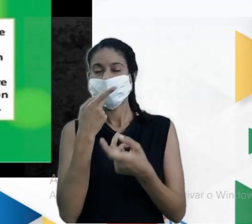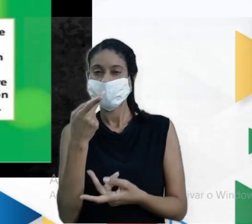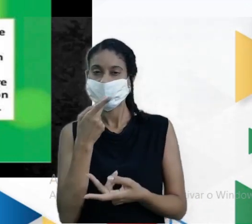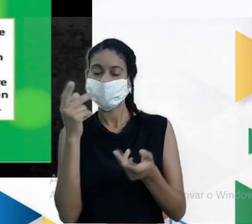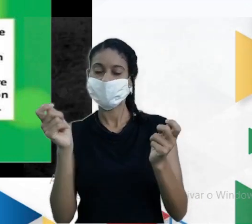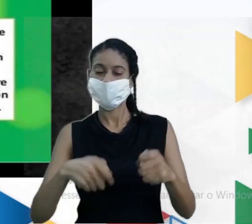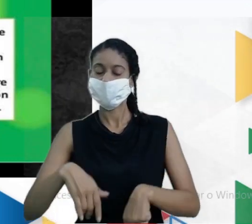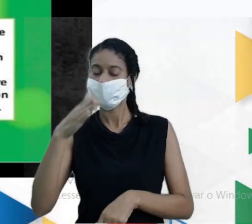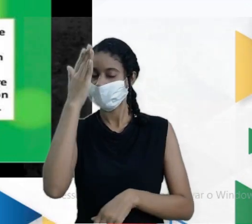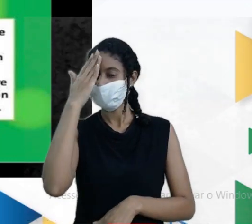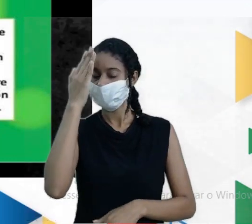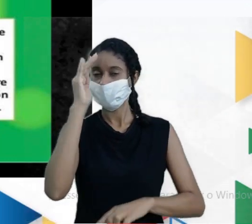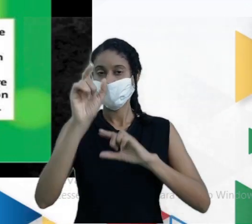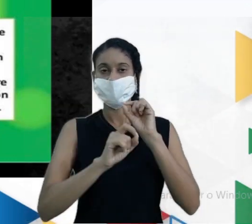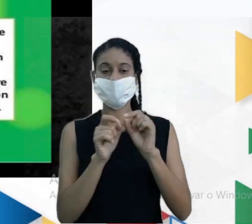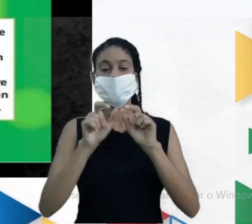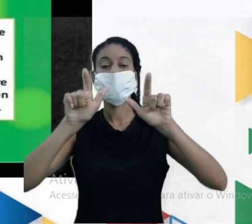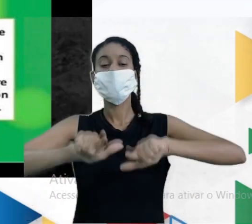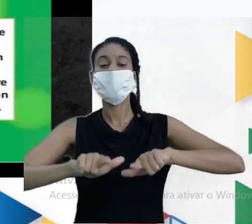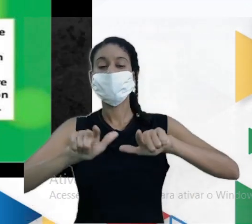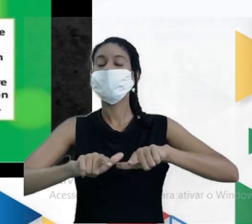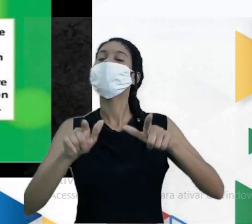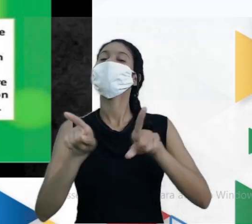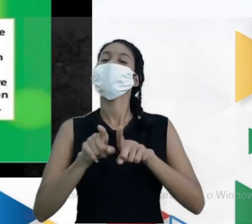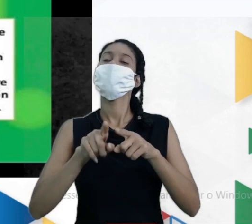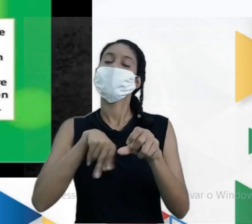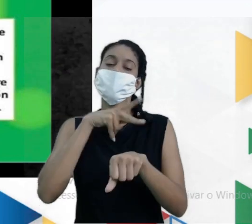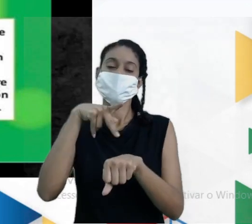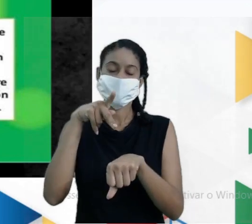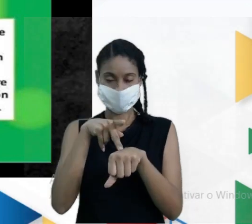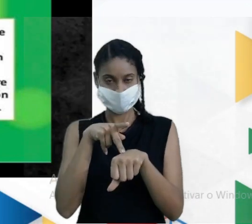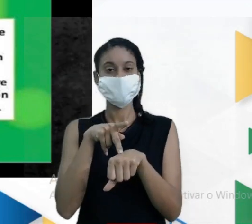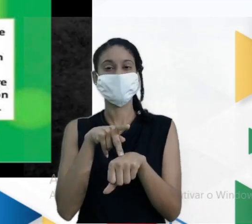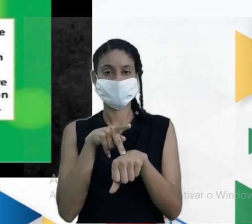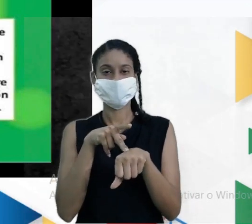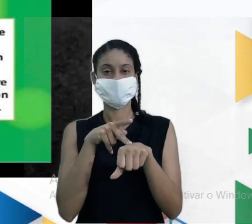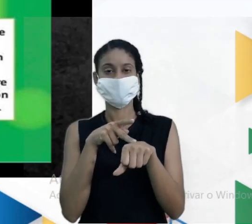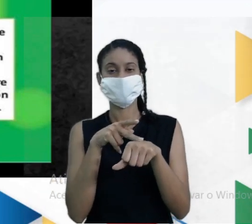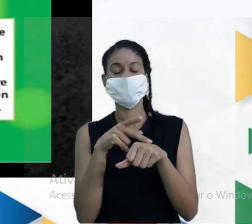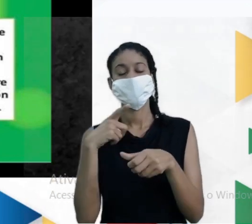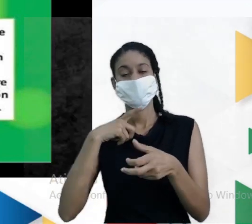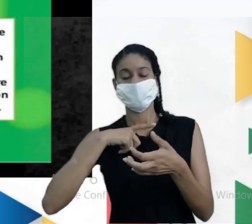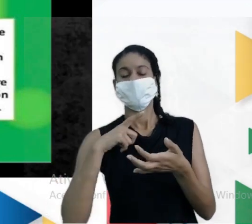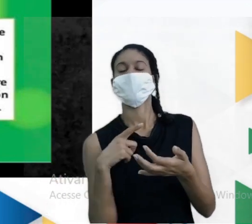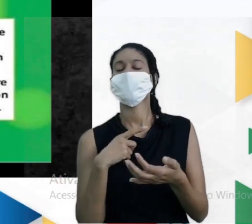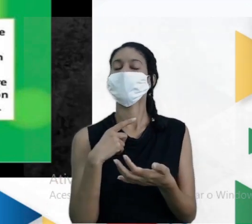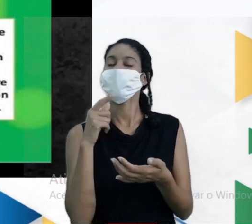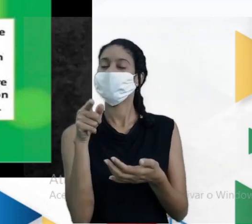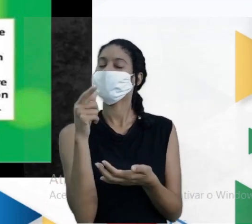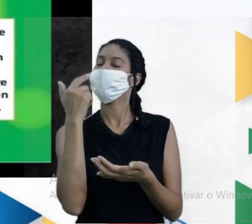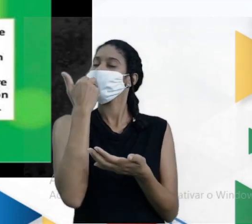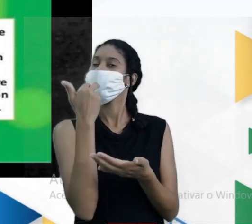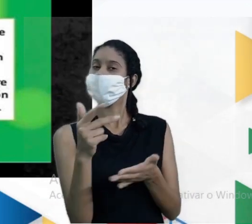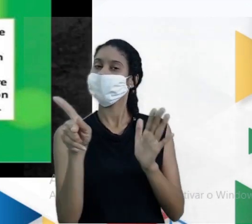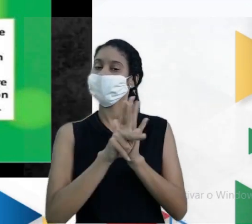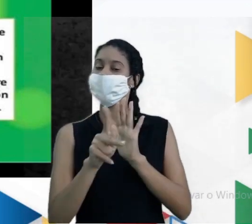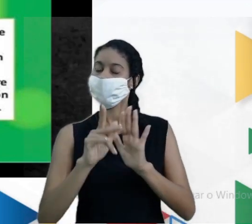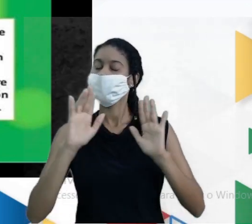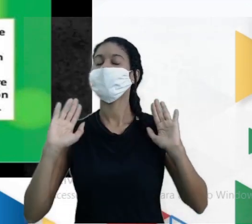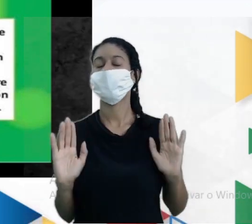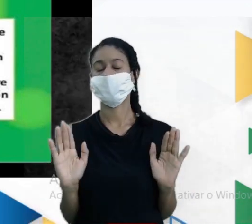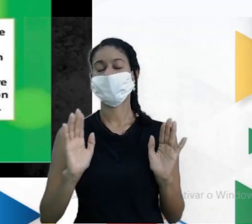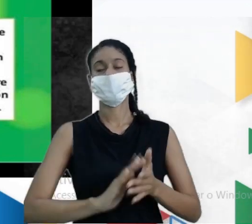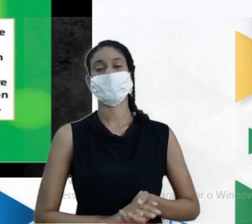basicamente identificar de que local, de que país aquela variação ela é pertencente.